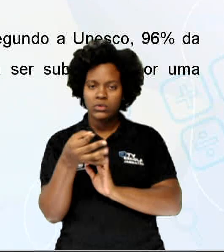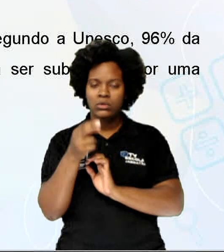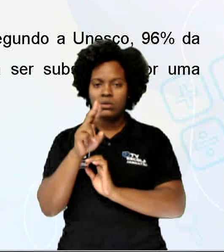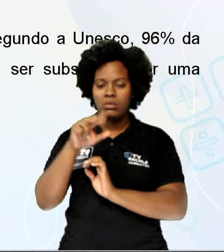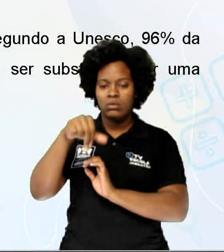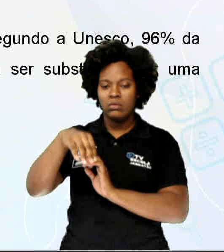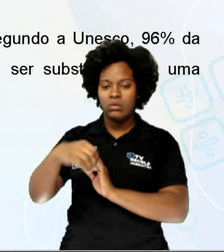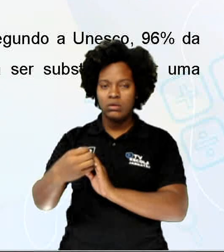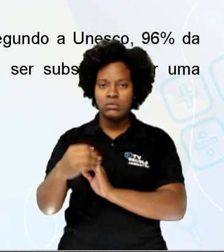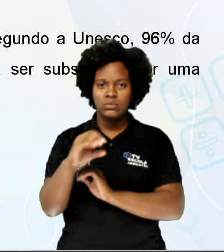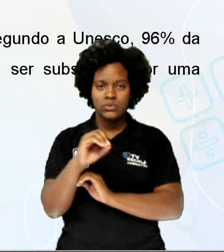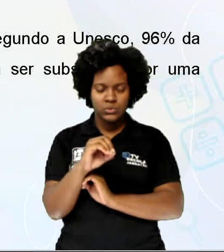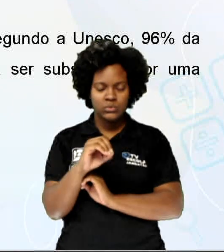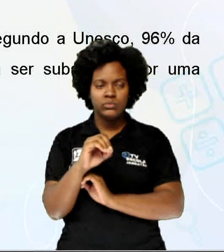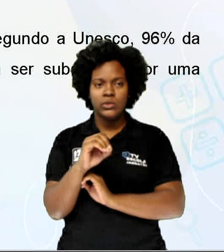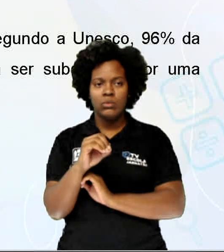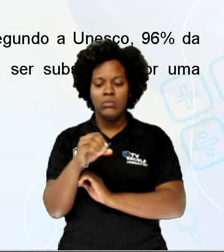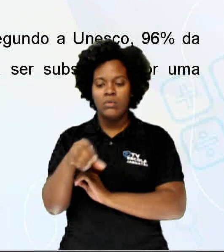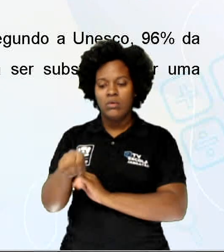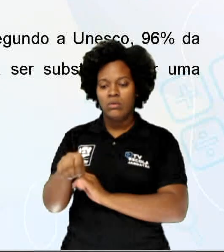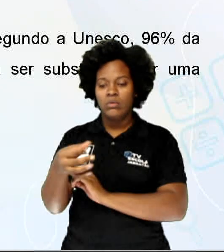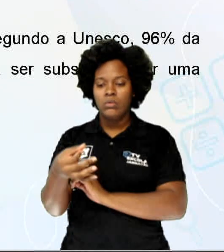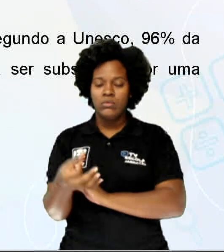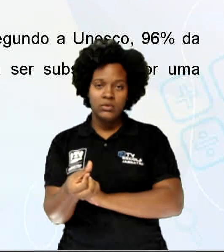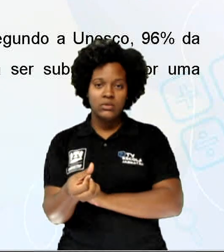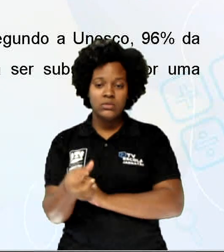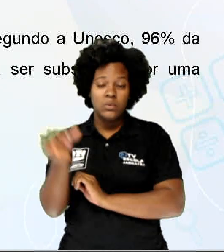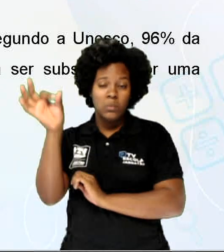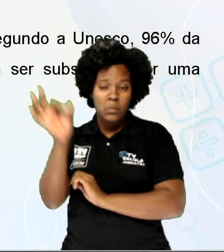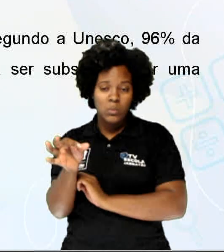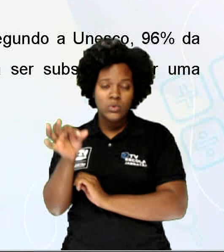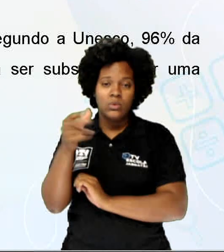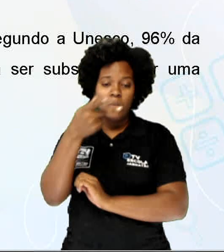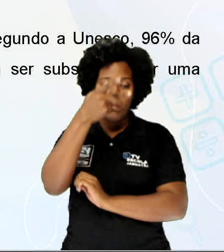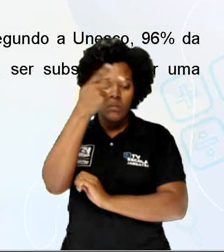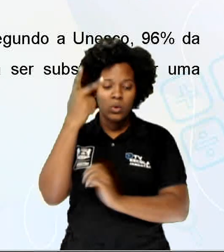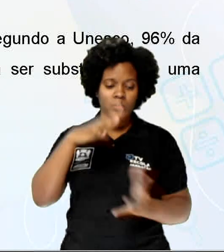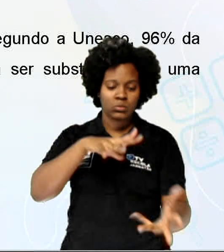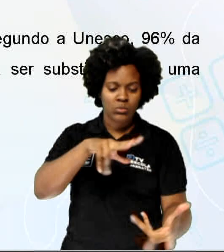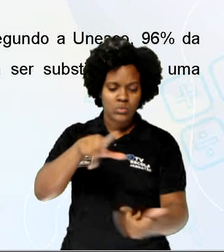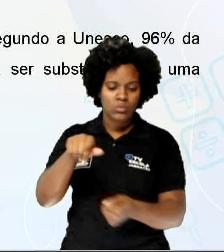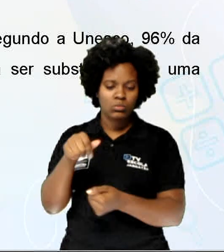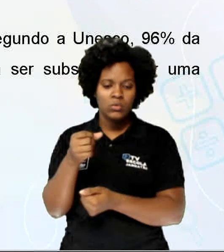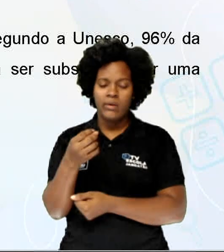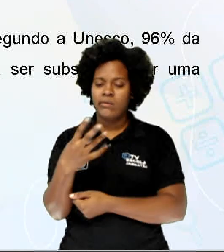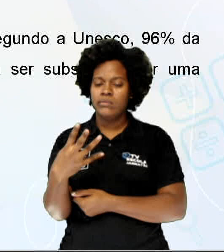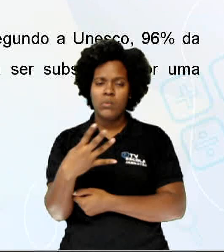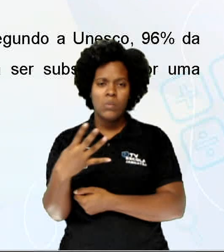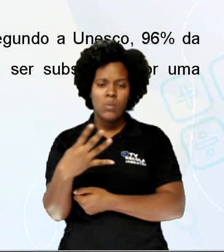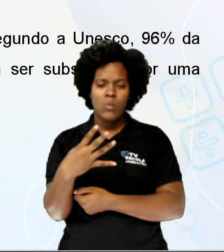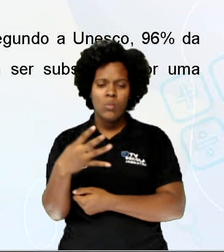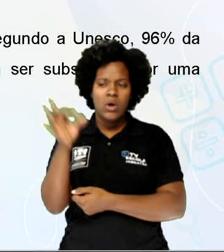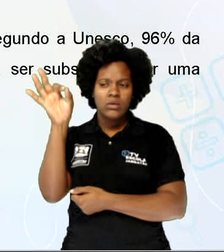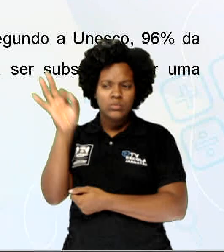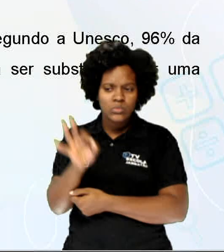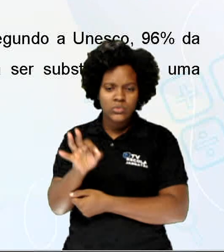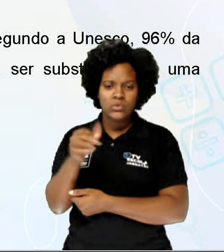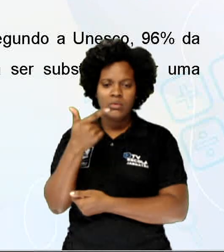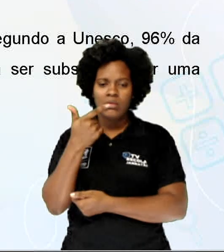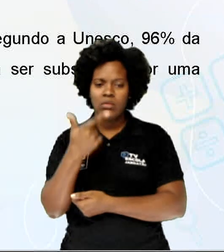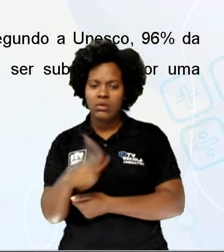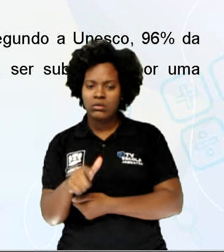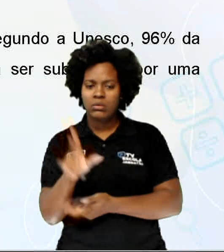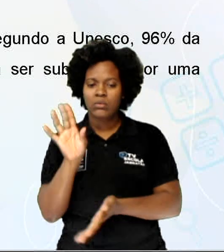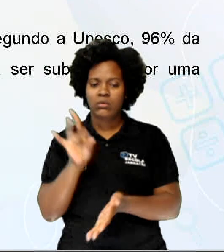vírgula, 96% da população mundial falam só 4% das línguas existentes,